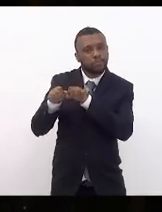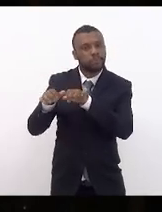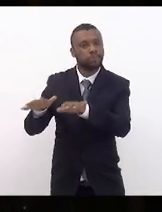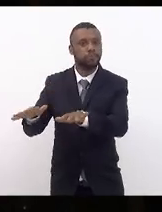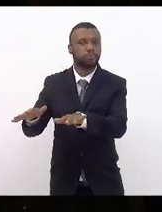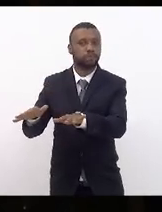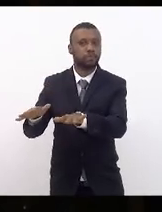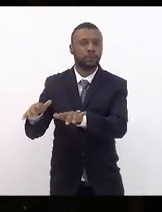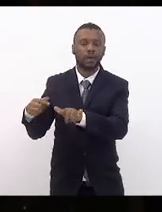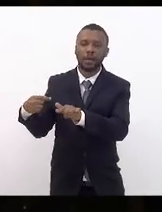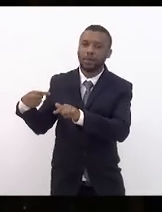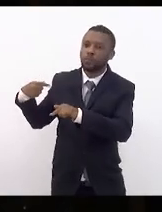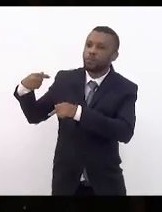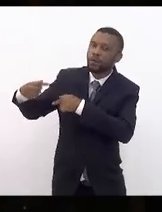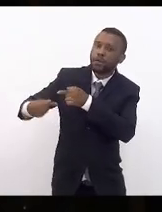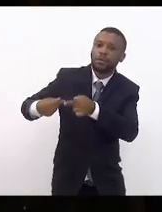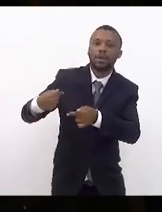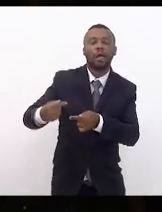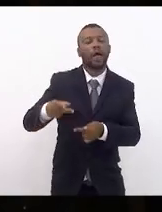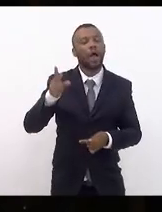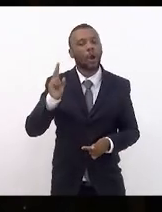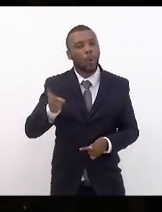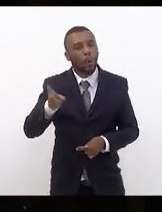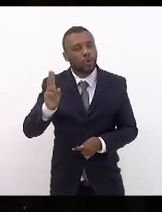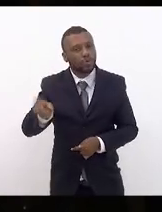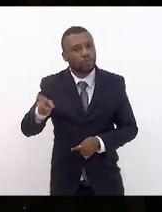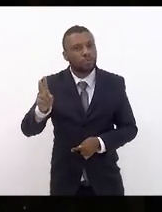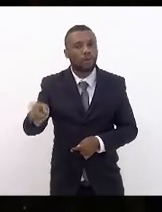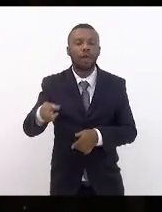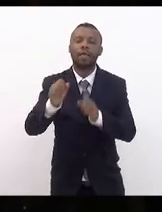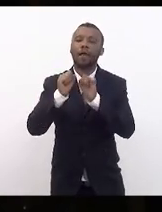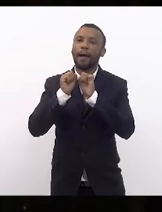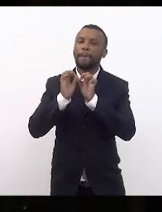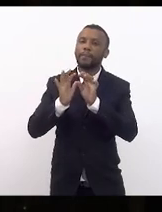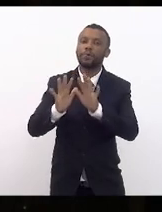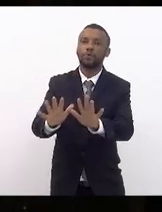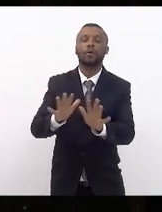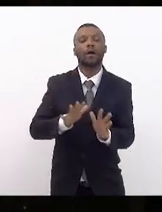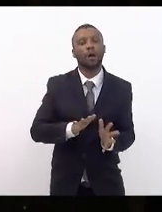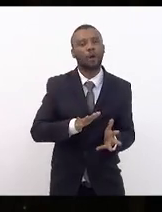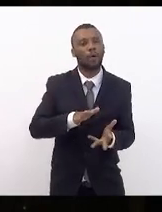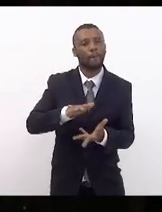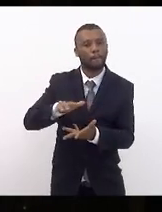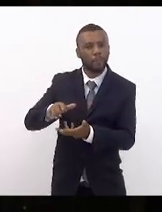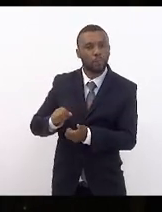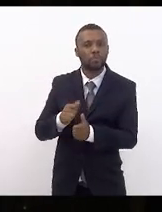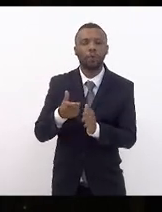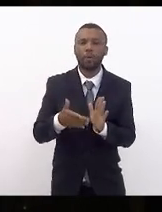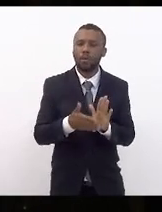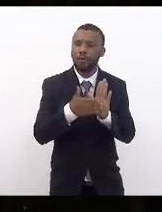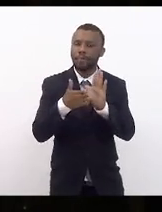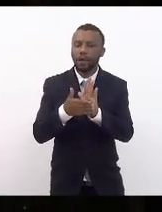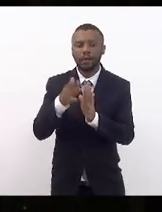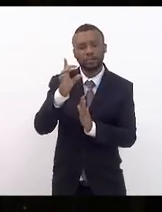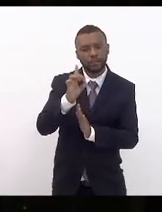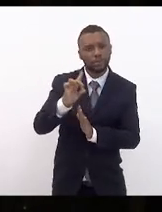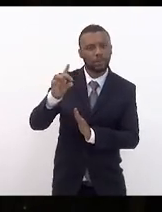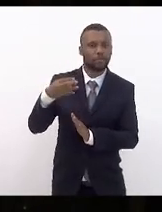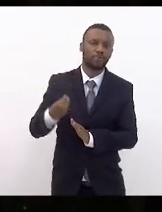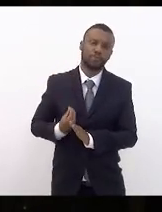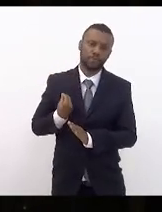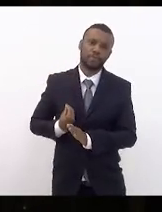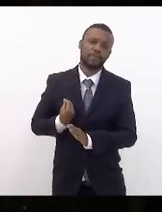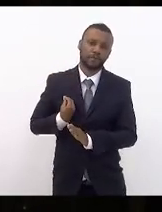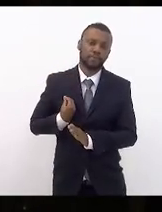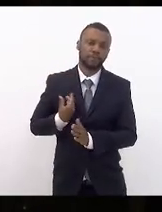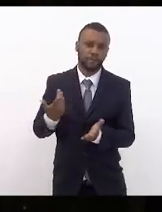sua descendência continuará a abençoar o mundo. Louvado Deus por sua vida. Eu